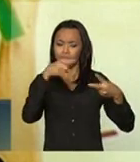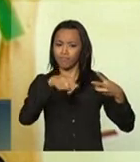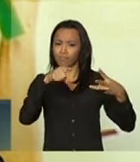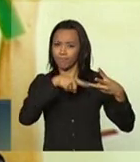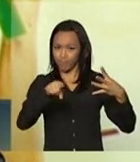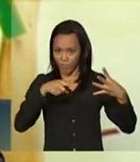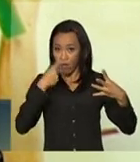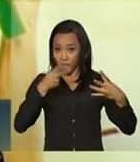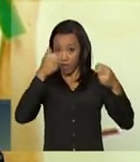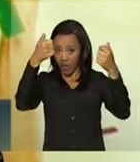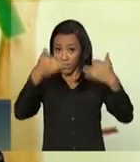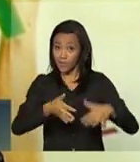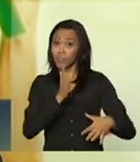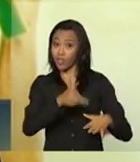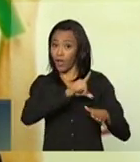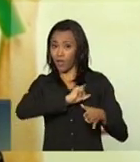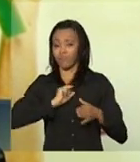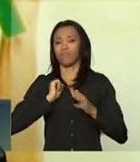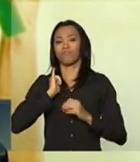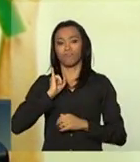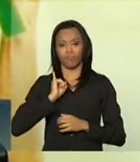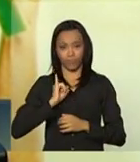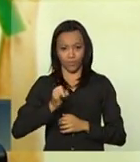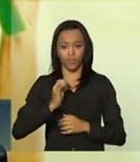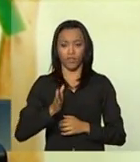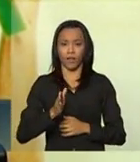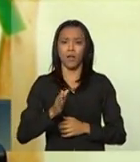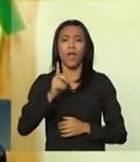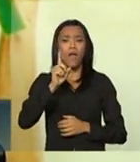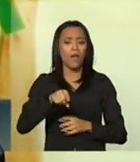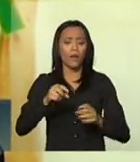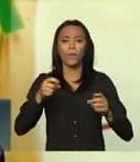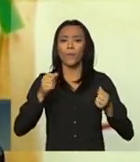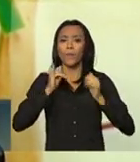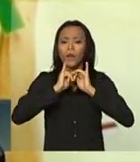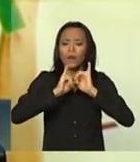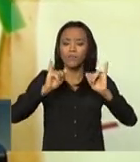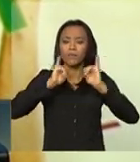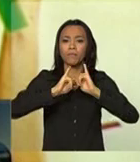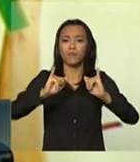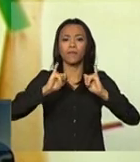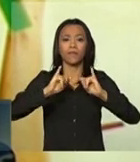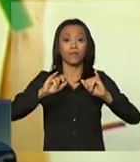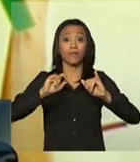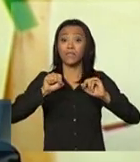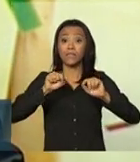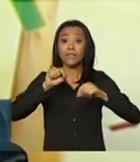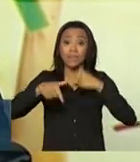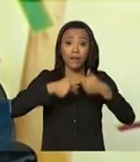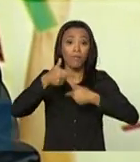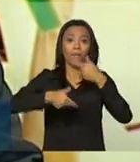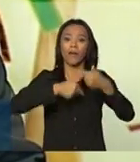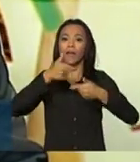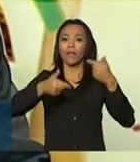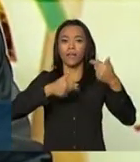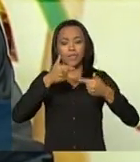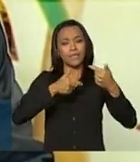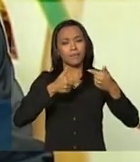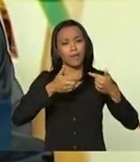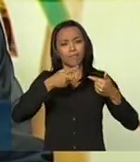Jarbas já destacou. Né? É uma campanha que trabalha com a ideia da